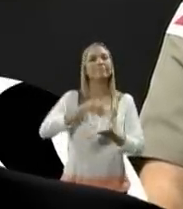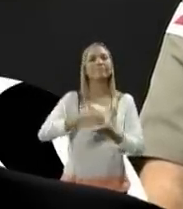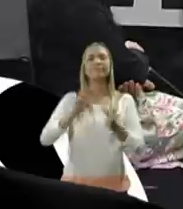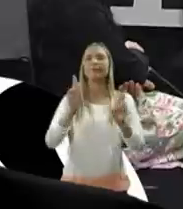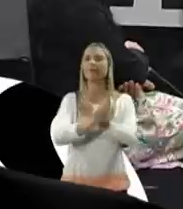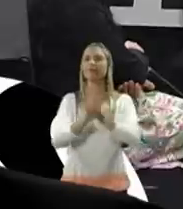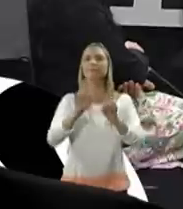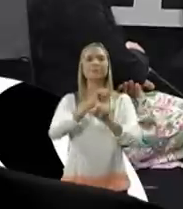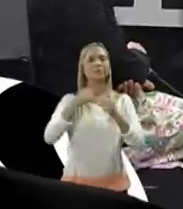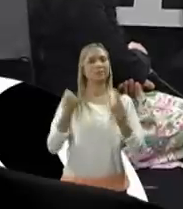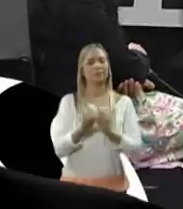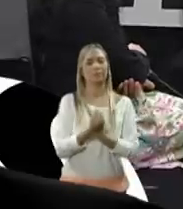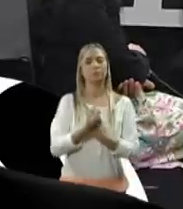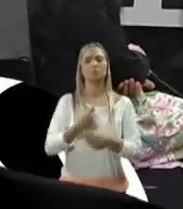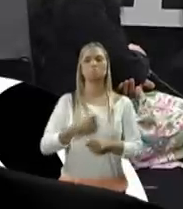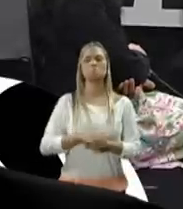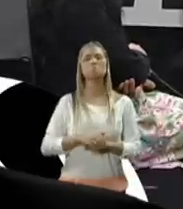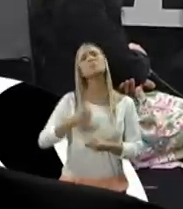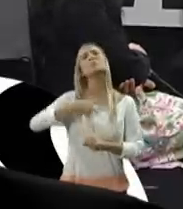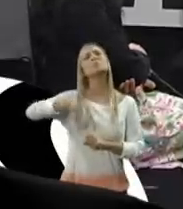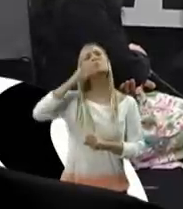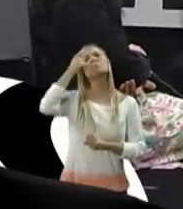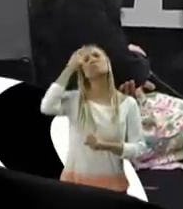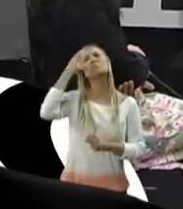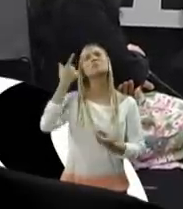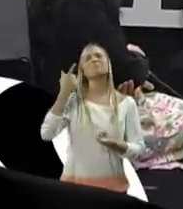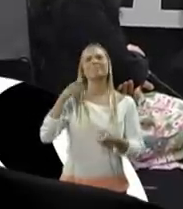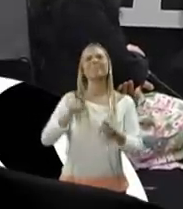social. Pensando nisso, né, dessa, até mesmo na questão